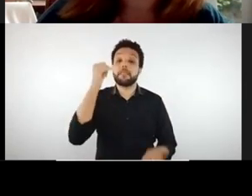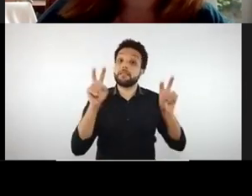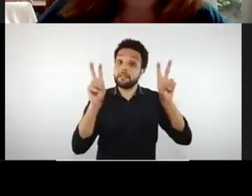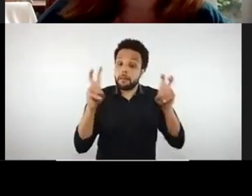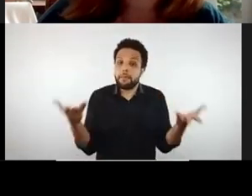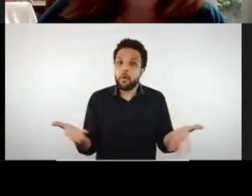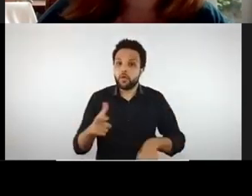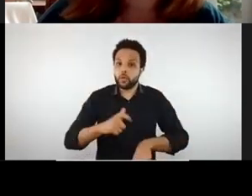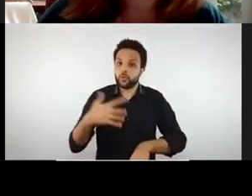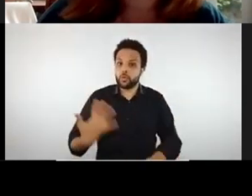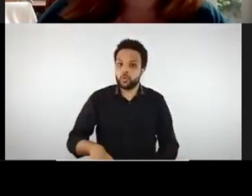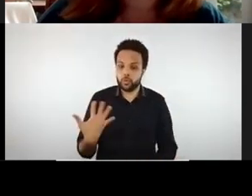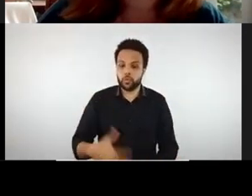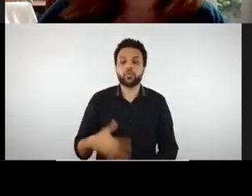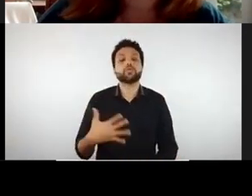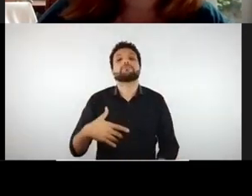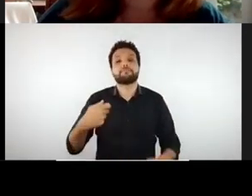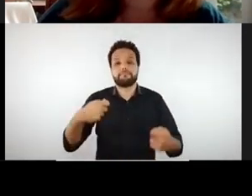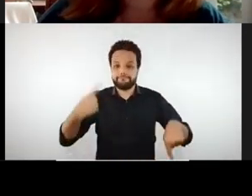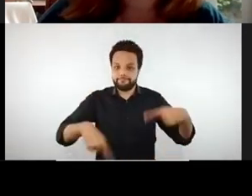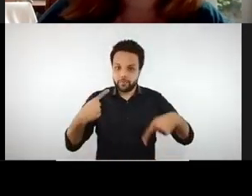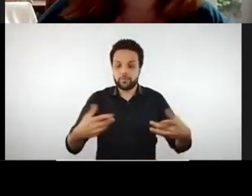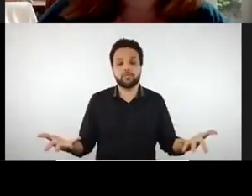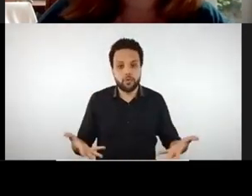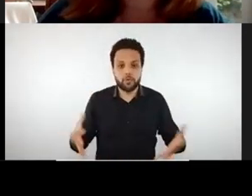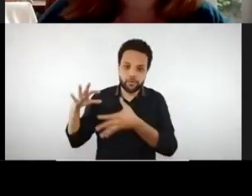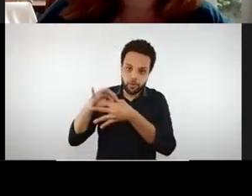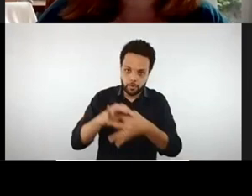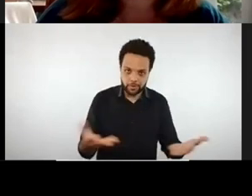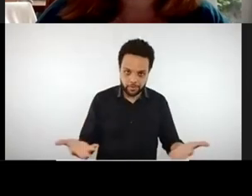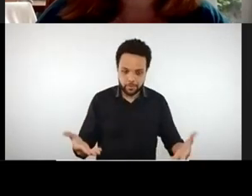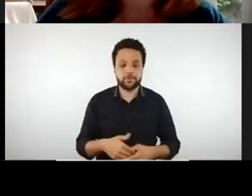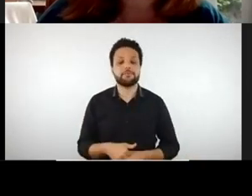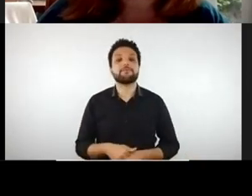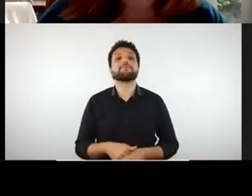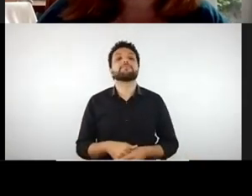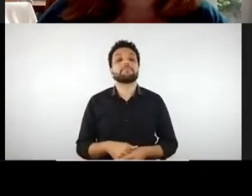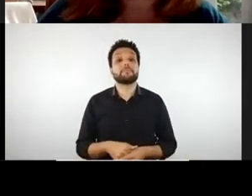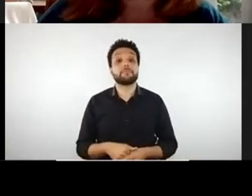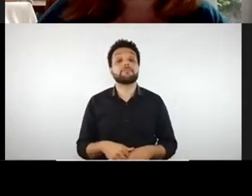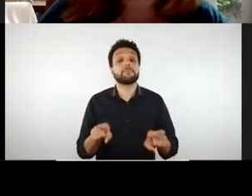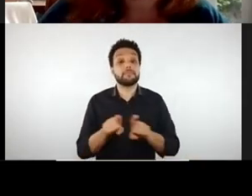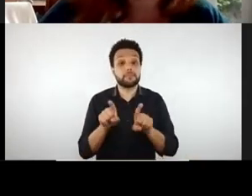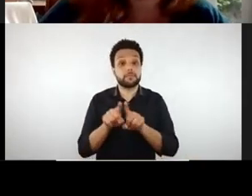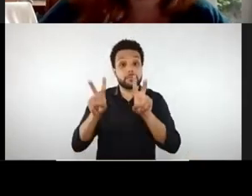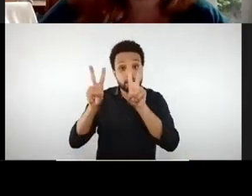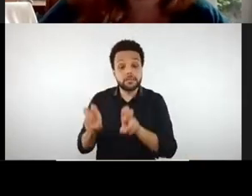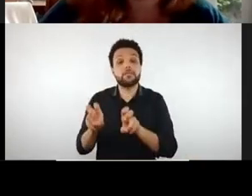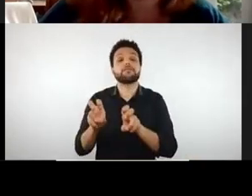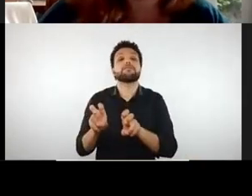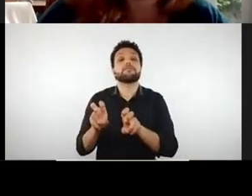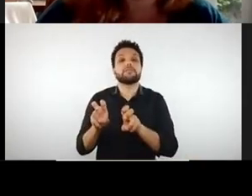atuais e prementes para serem discutidos hoje, né, que consideram tantas questões sobre a indústria